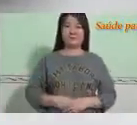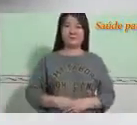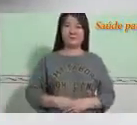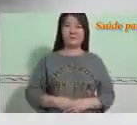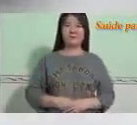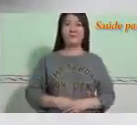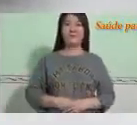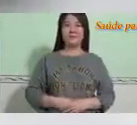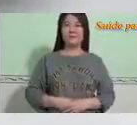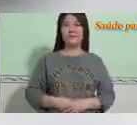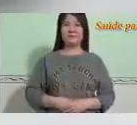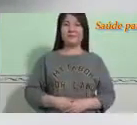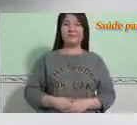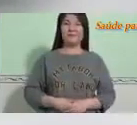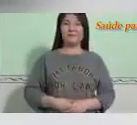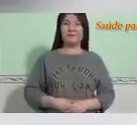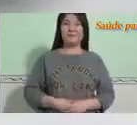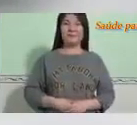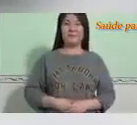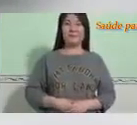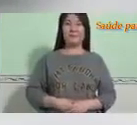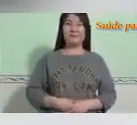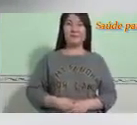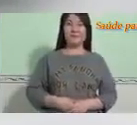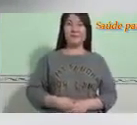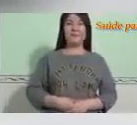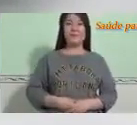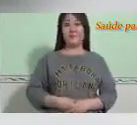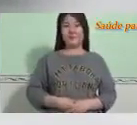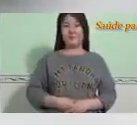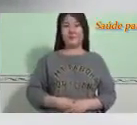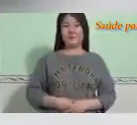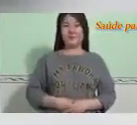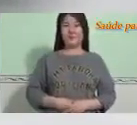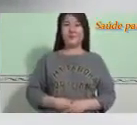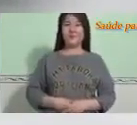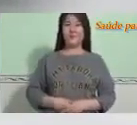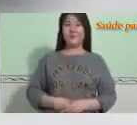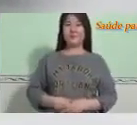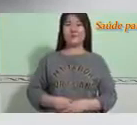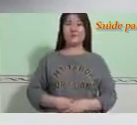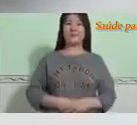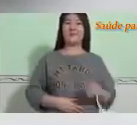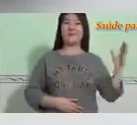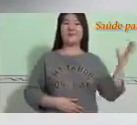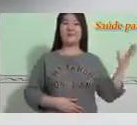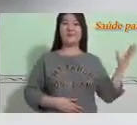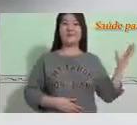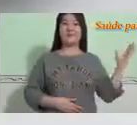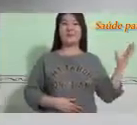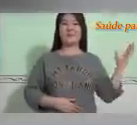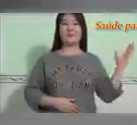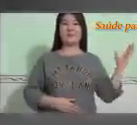Os cientistas responsáveis pelo estudo colocaram um tipo de nanopartícula, feita à base de óxido de ferro e